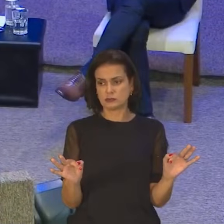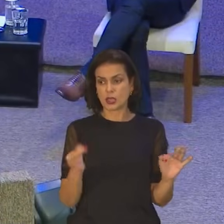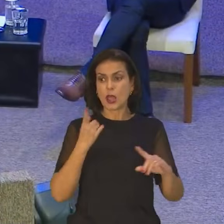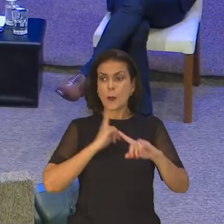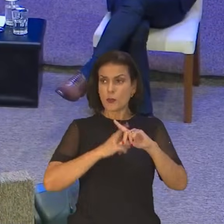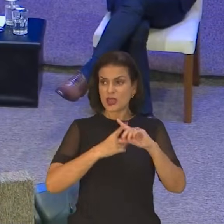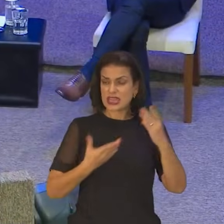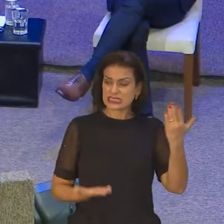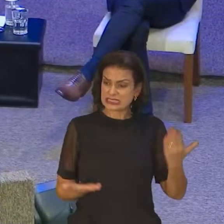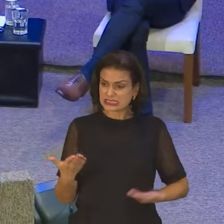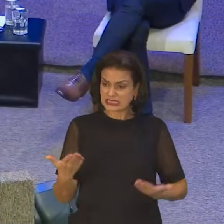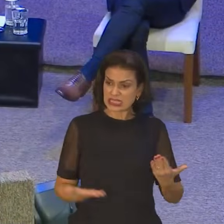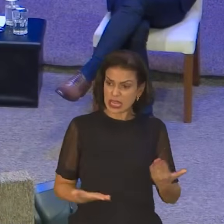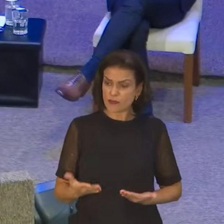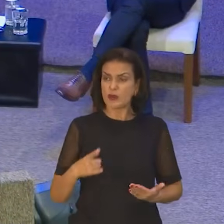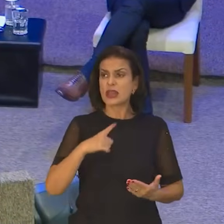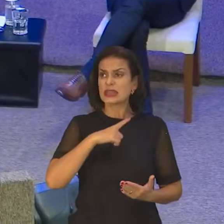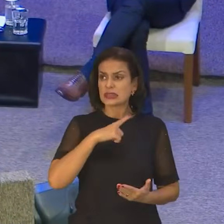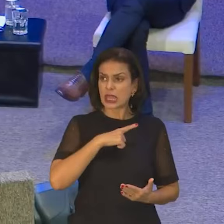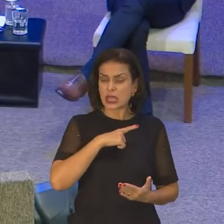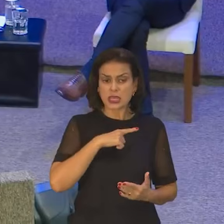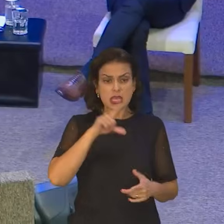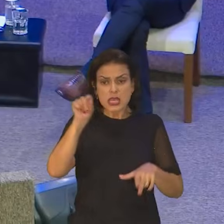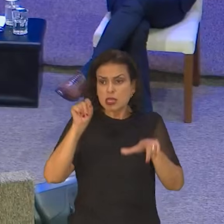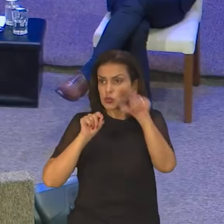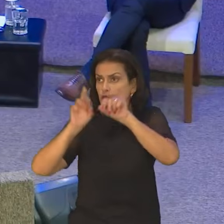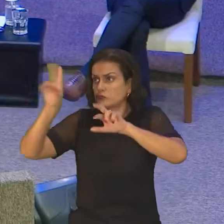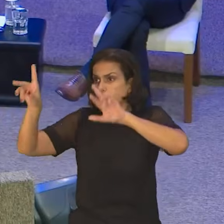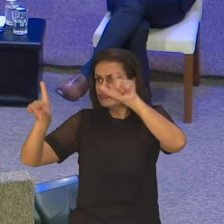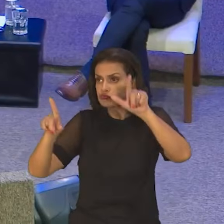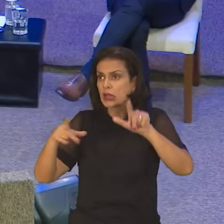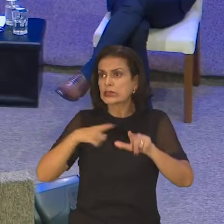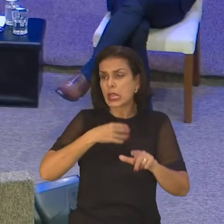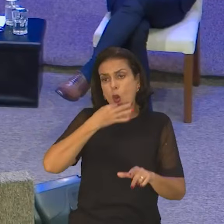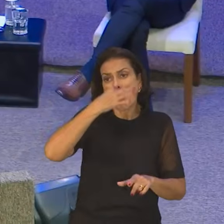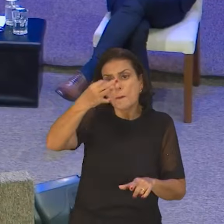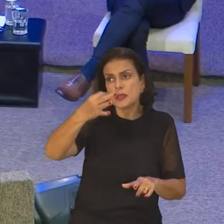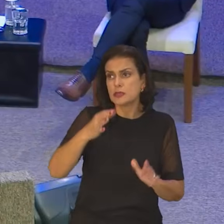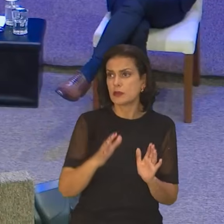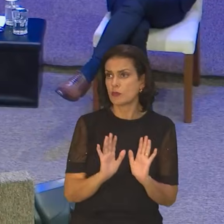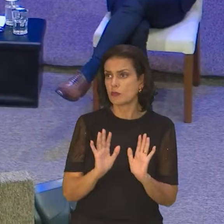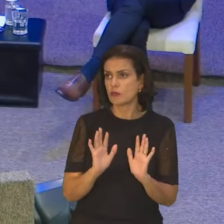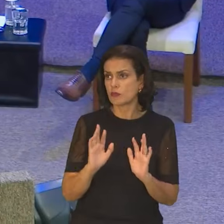Porque o servo tem opinião, tem opções, tem sugestões.